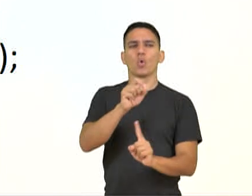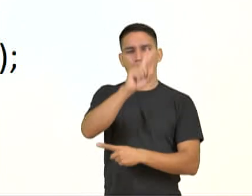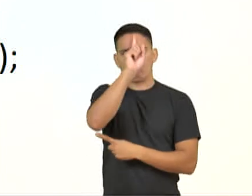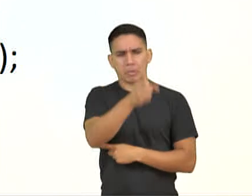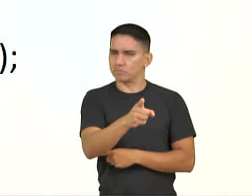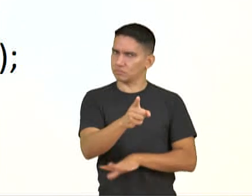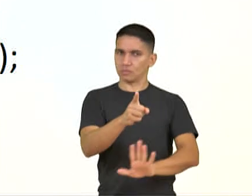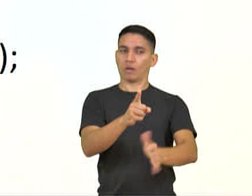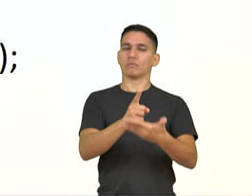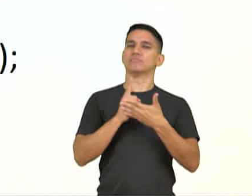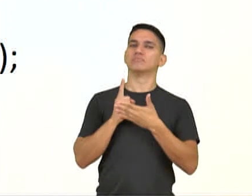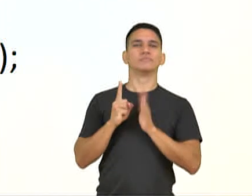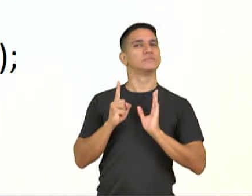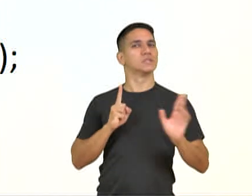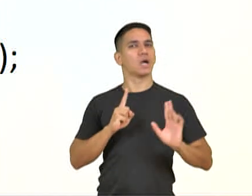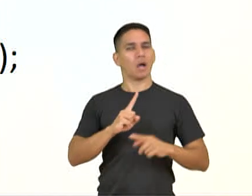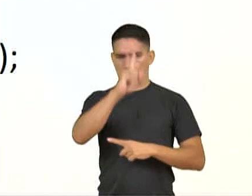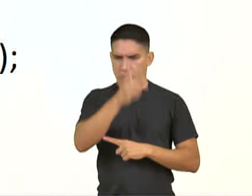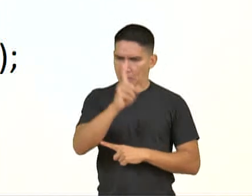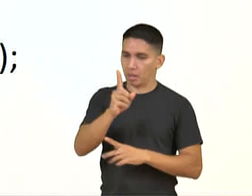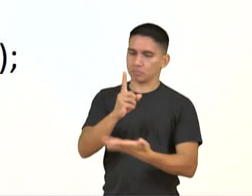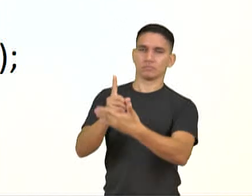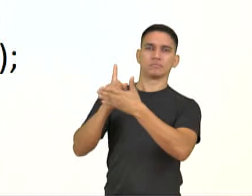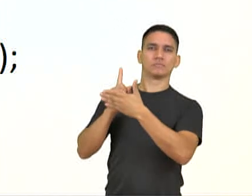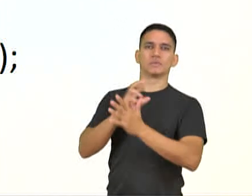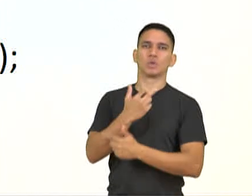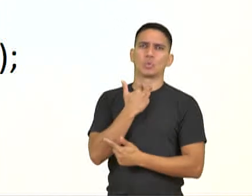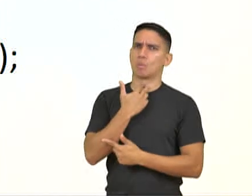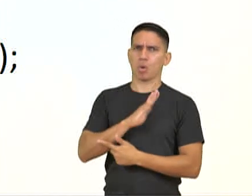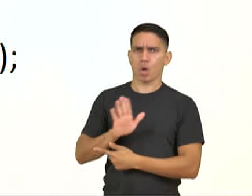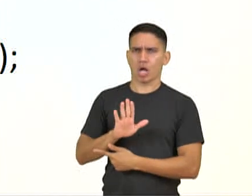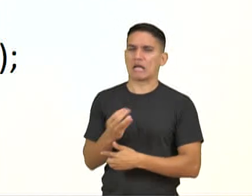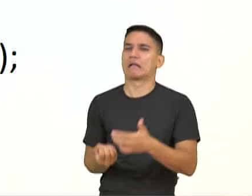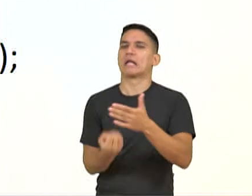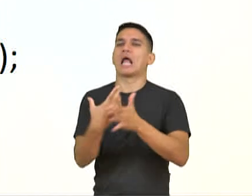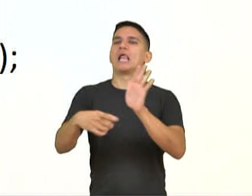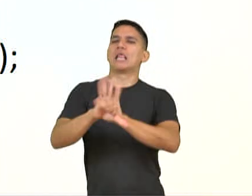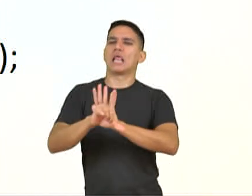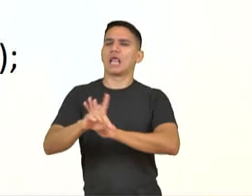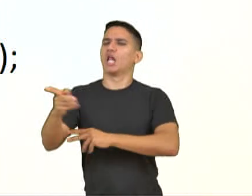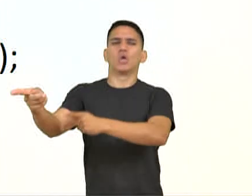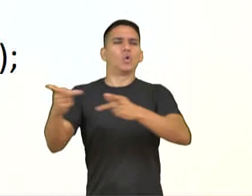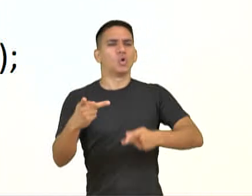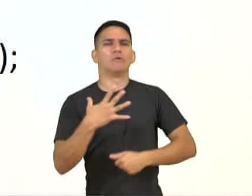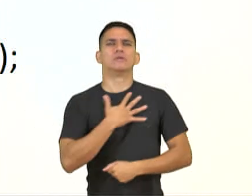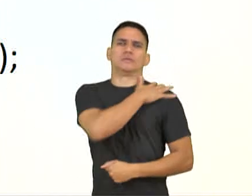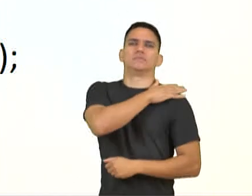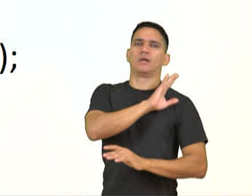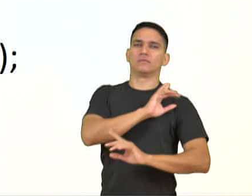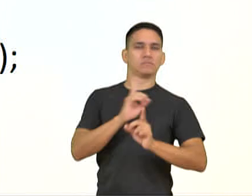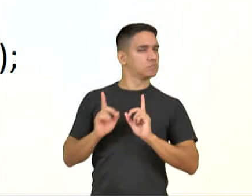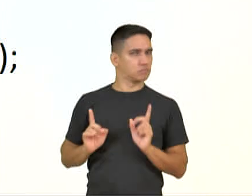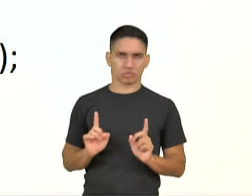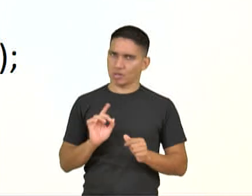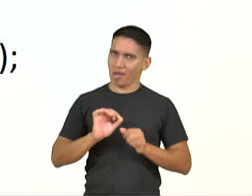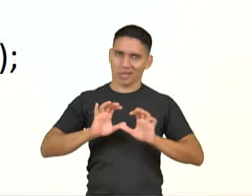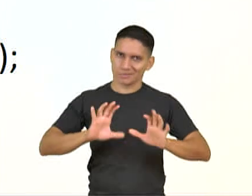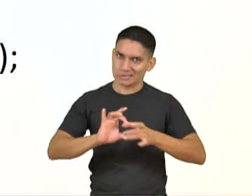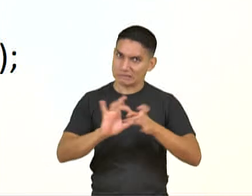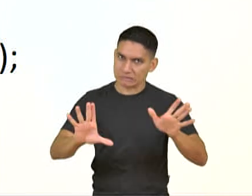desmandar. Ele já não teria mais toda aquela liberdade de criar leis, convocar exércitos e fazer tudo o que bem